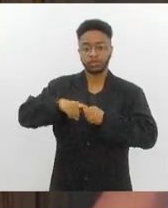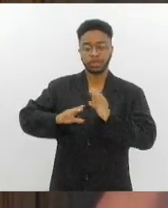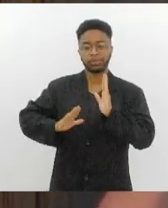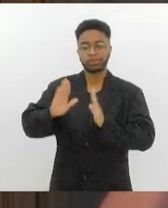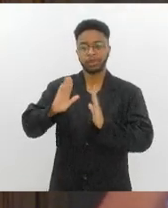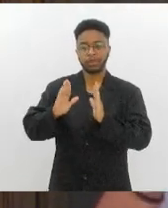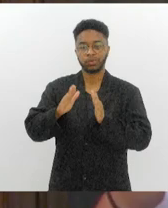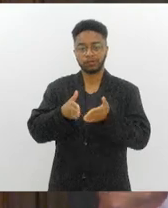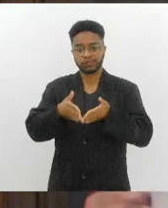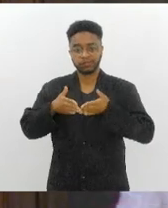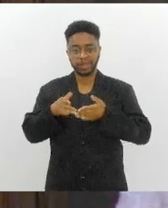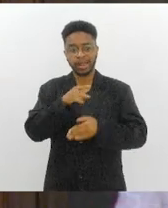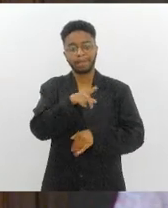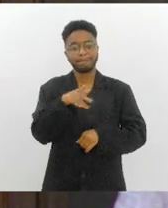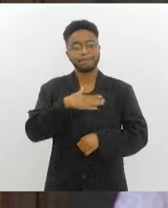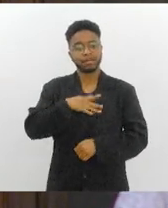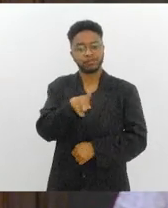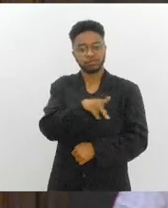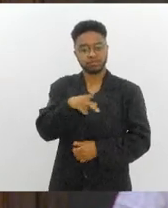foi minha professora de dança.